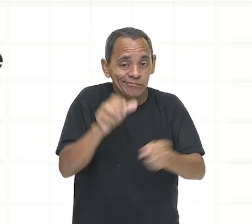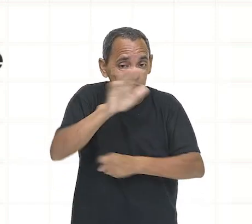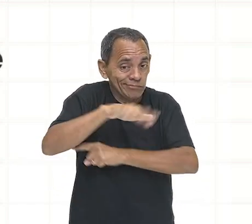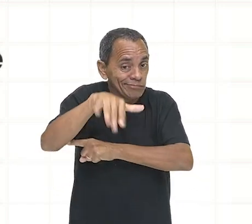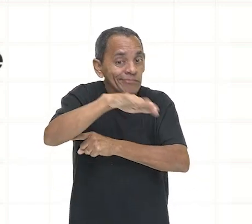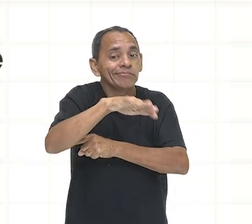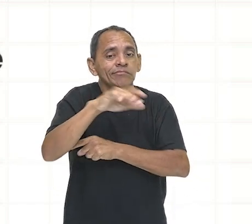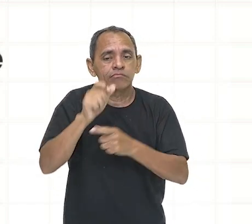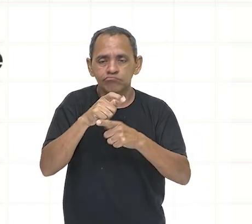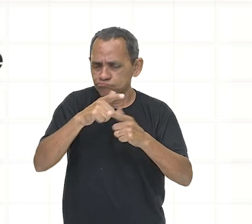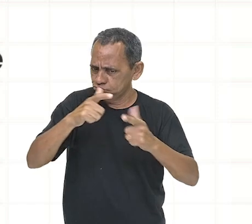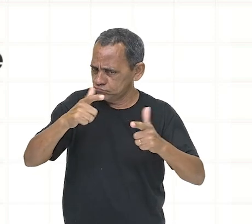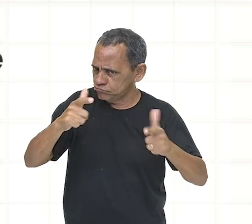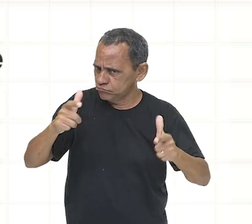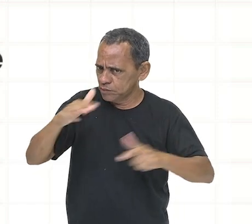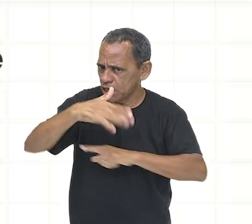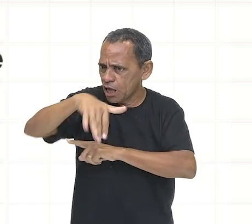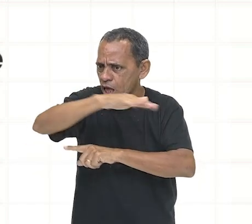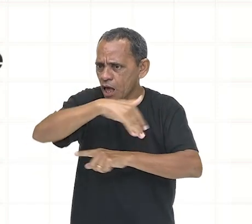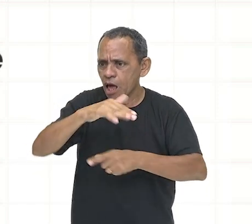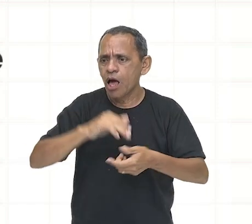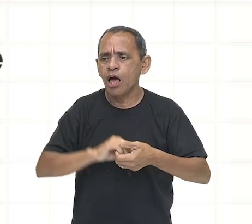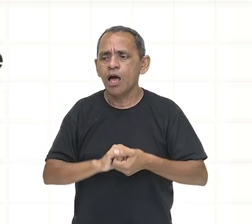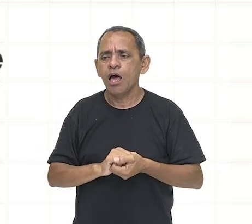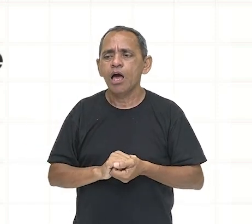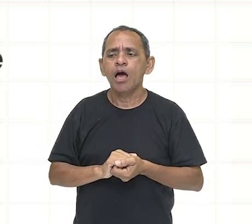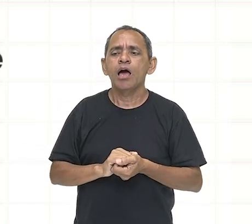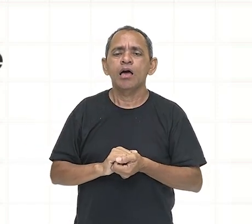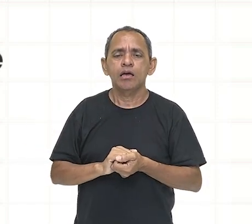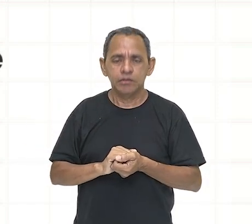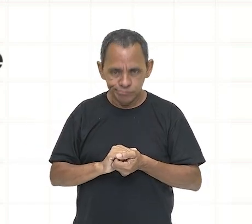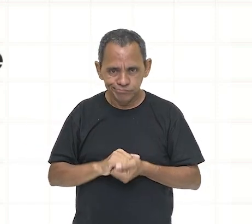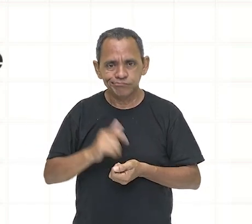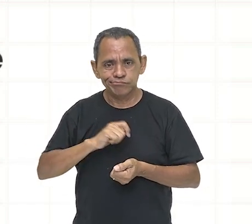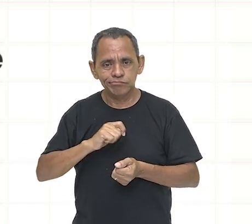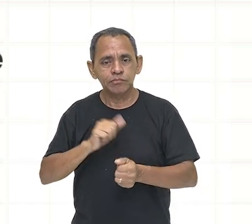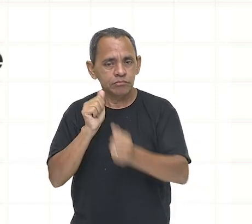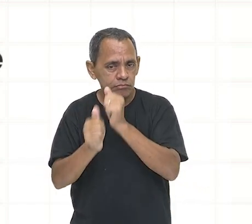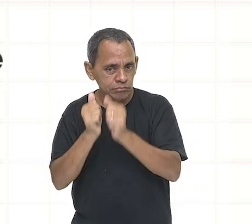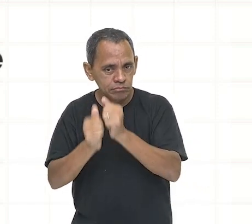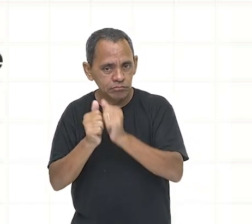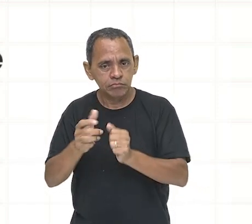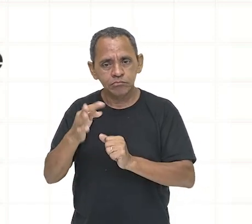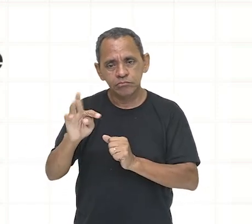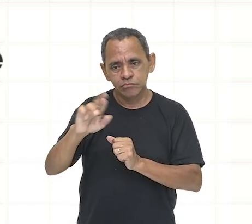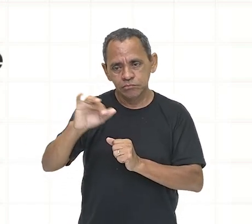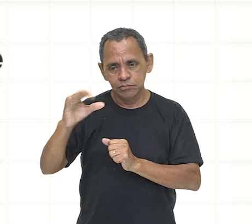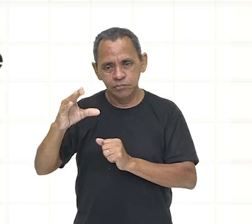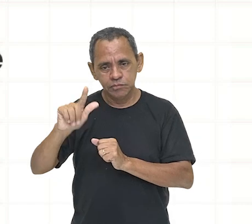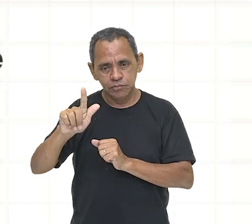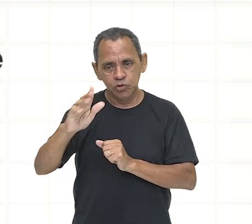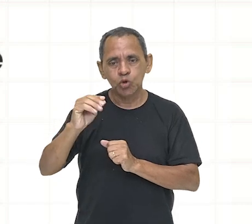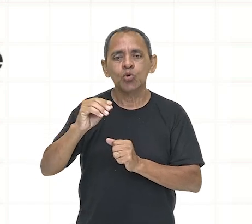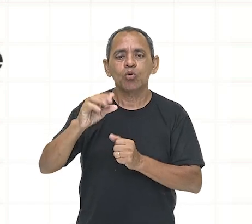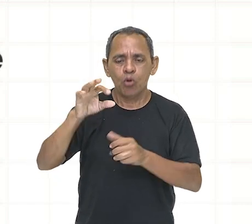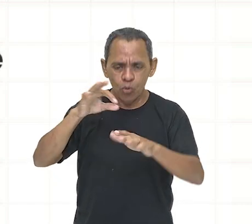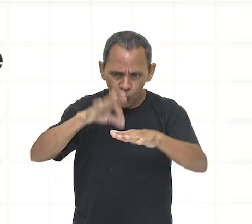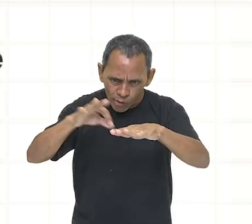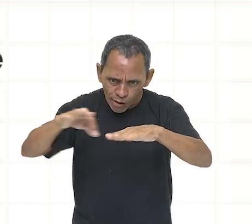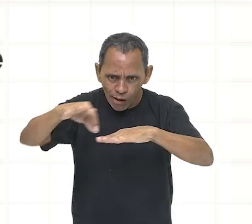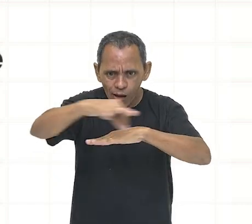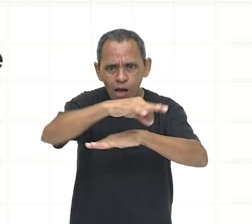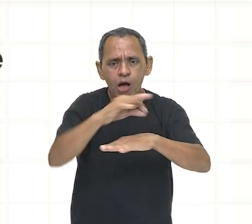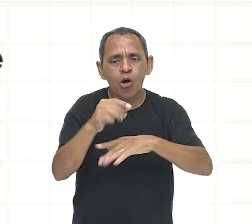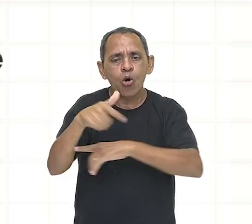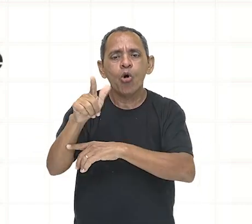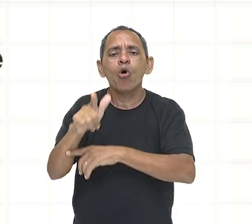com grandes áreas dedicadas ao cultivo de arroz, trigo e outros cereais. A pesca ainda